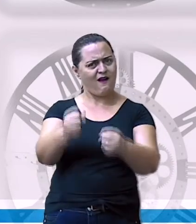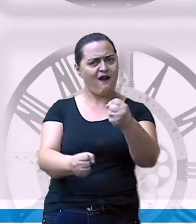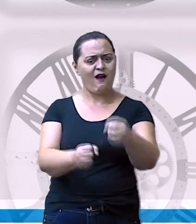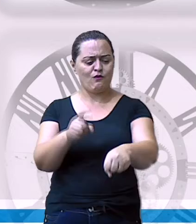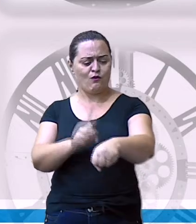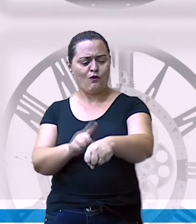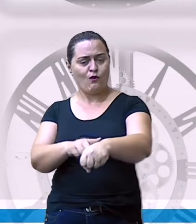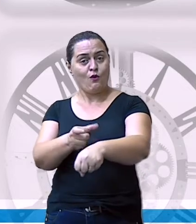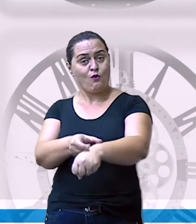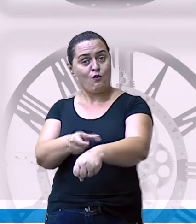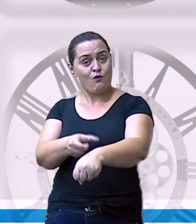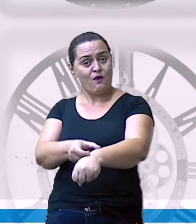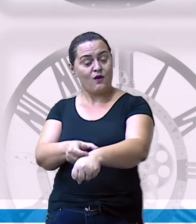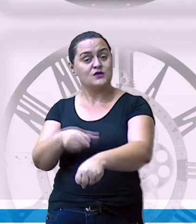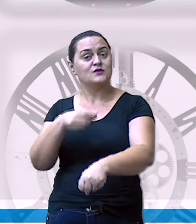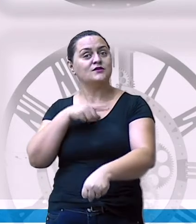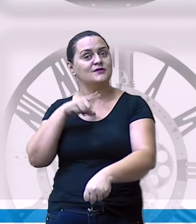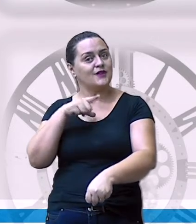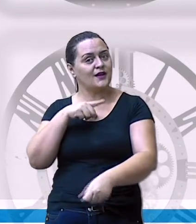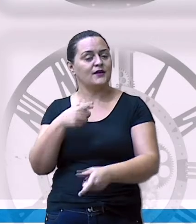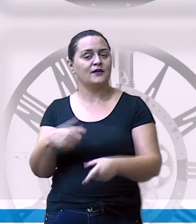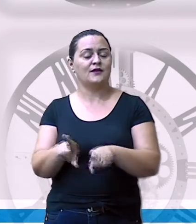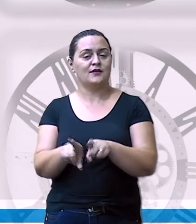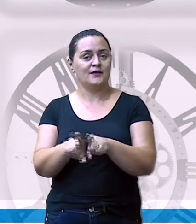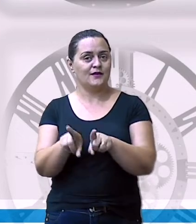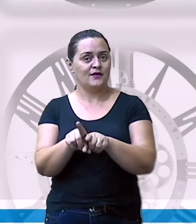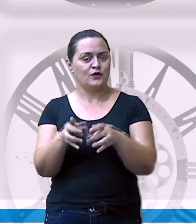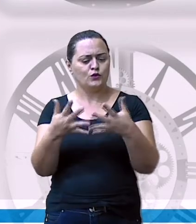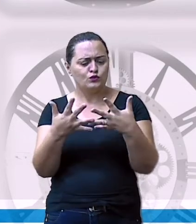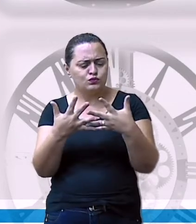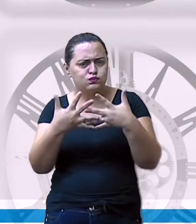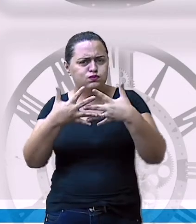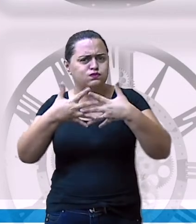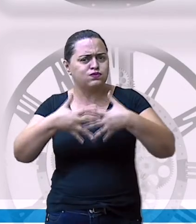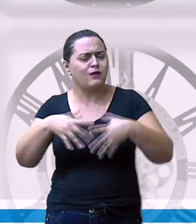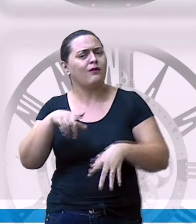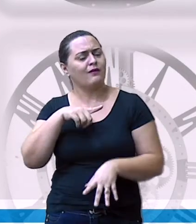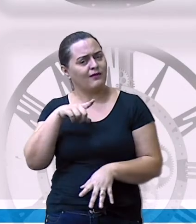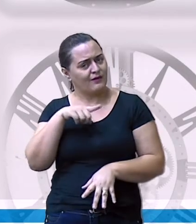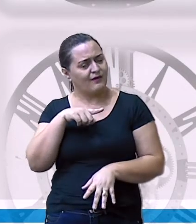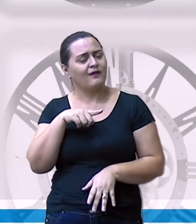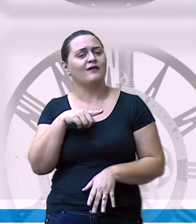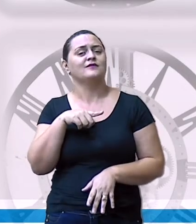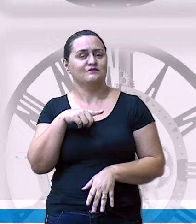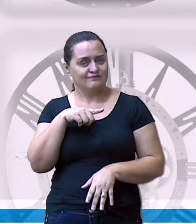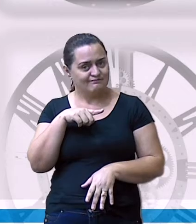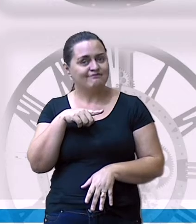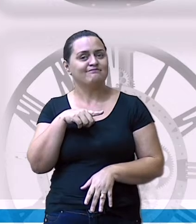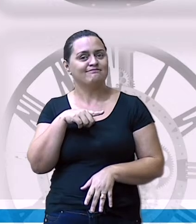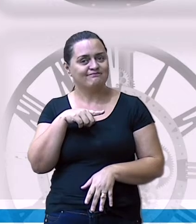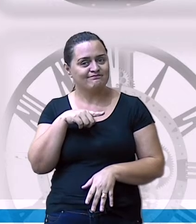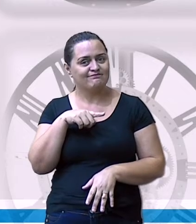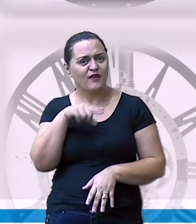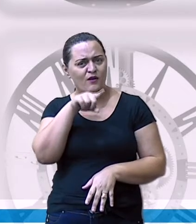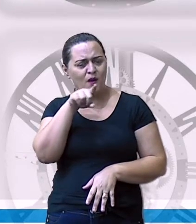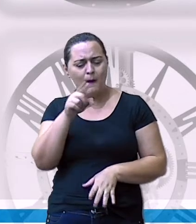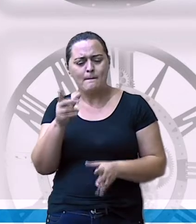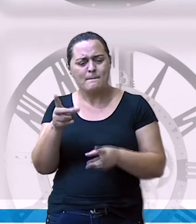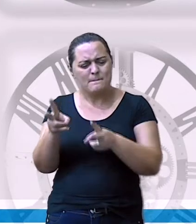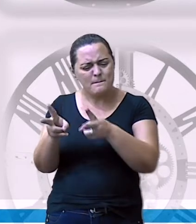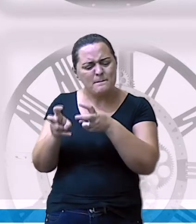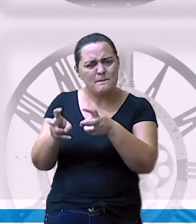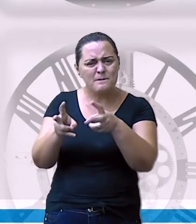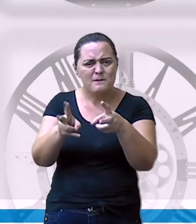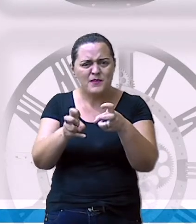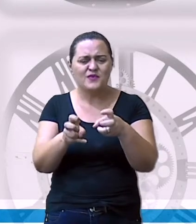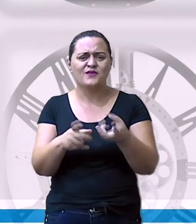em vários dispositivos do nosso dia a dia. Agora, vocês conseguem perceber como